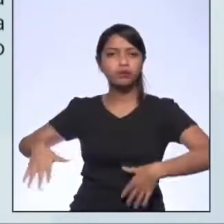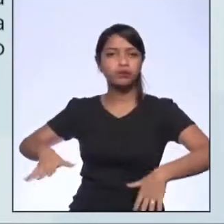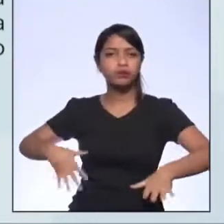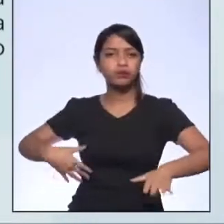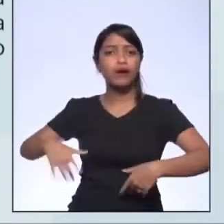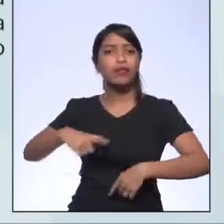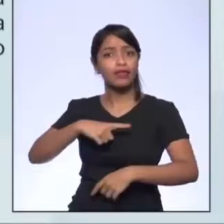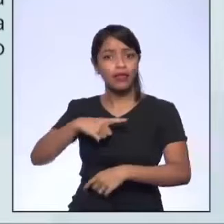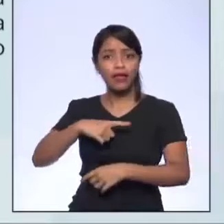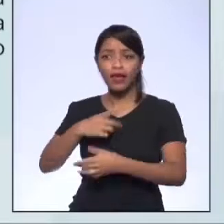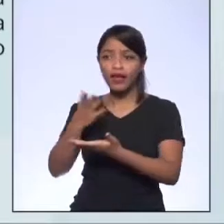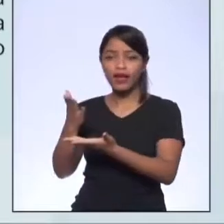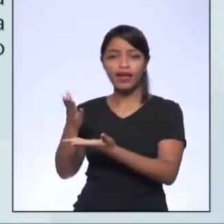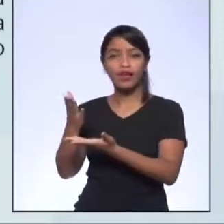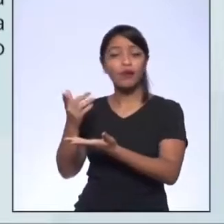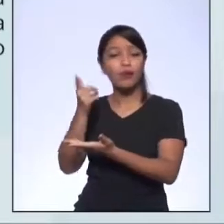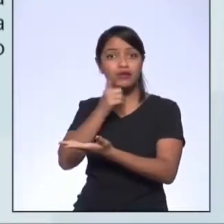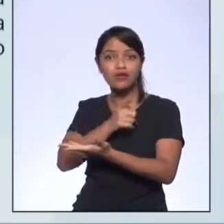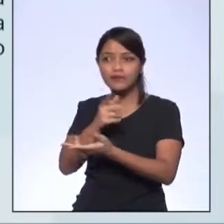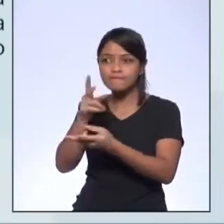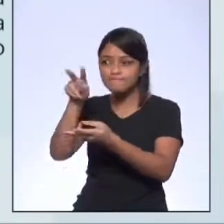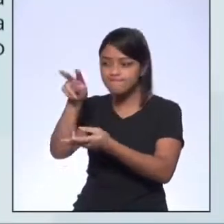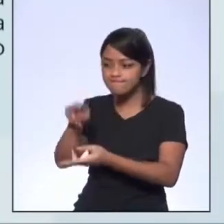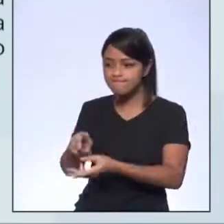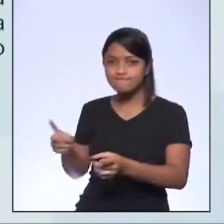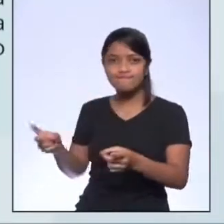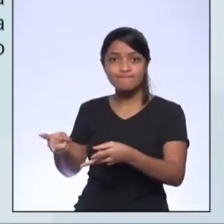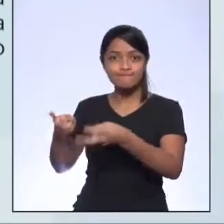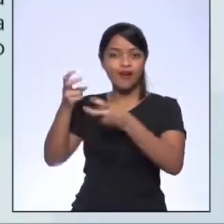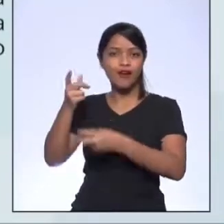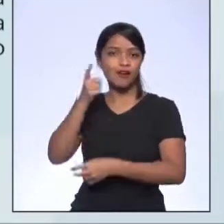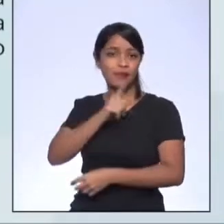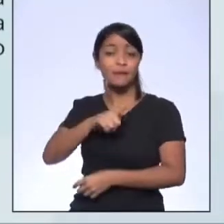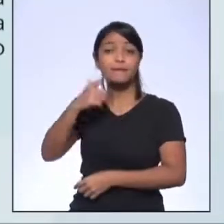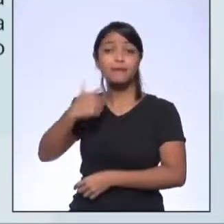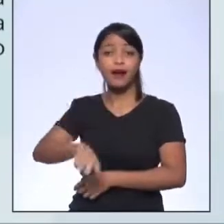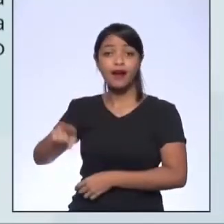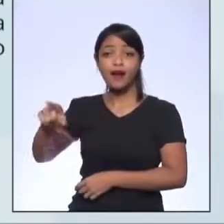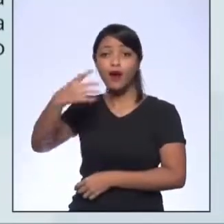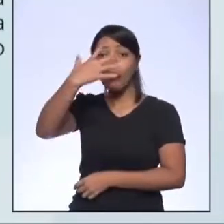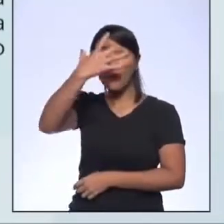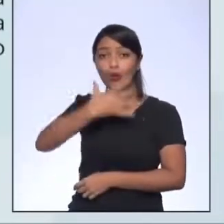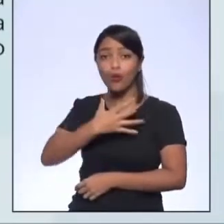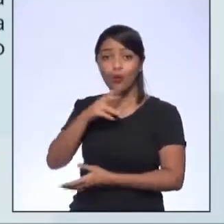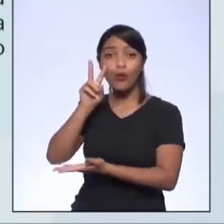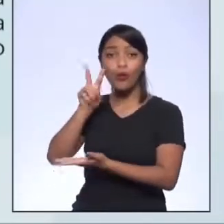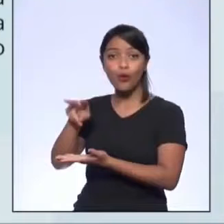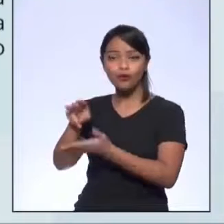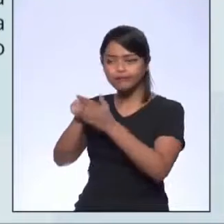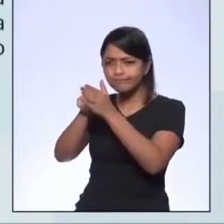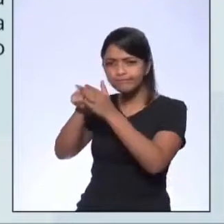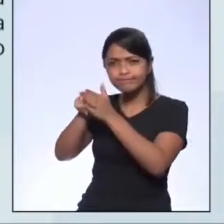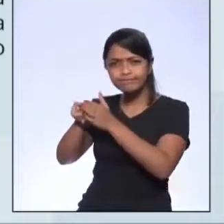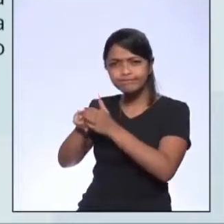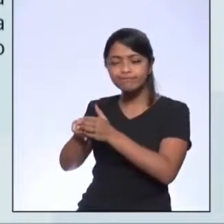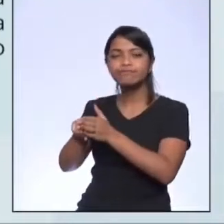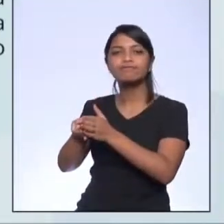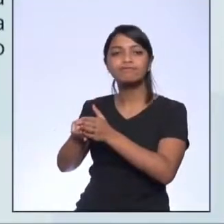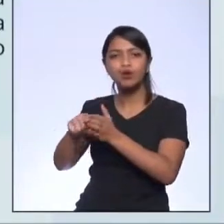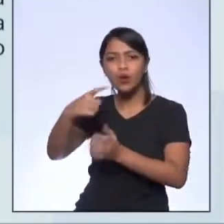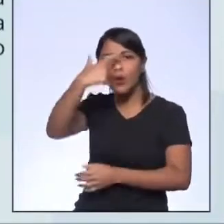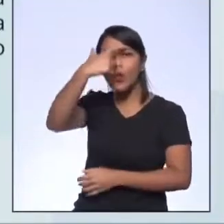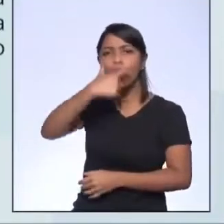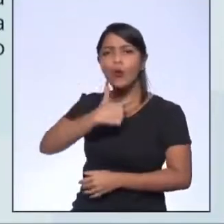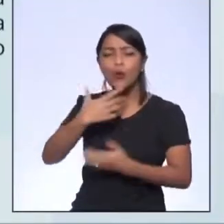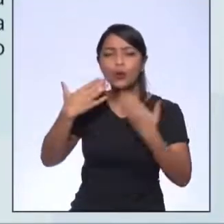está vestindo. Se você olhar bem para o rosto dessa escultura, você percebe que é uma mulher valente, ela